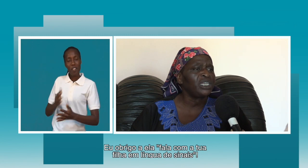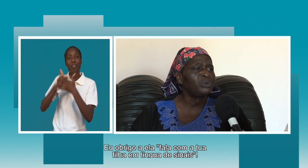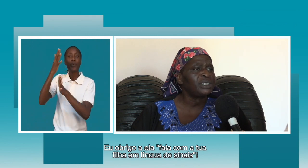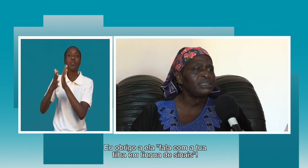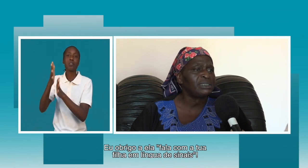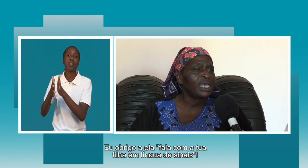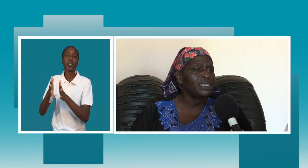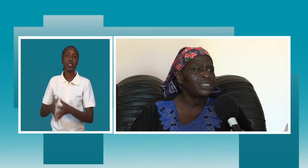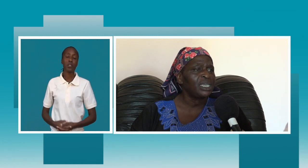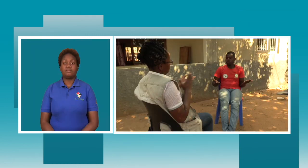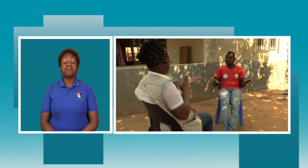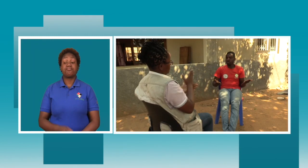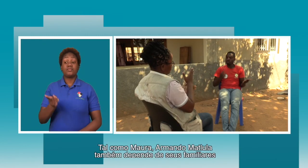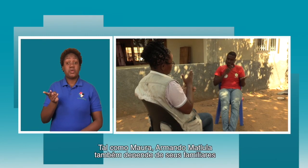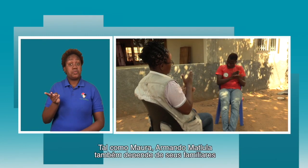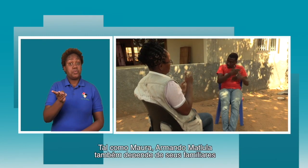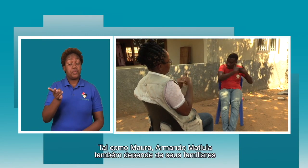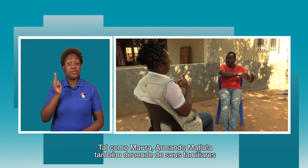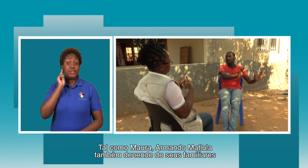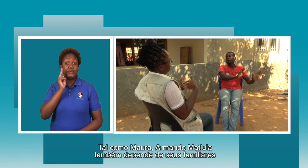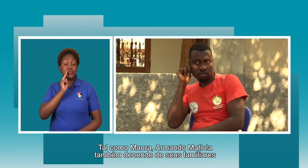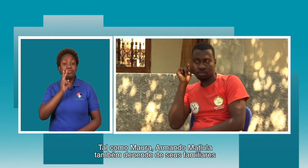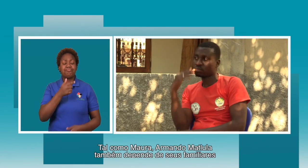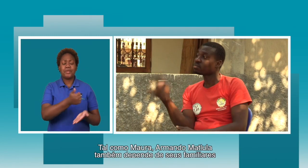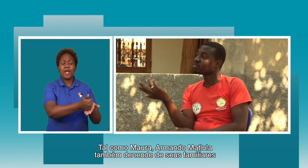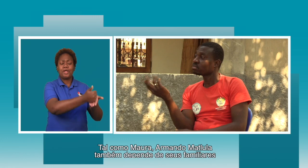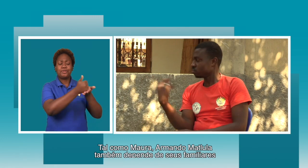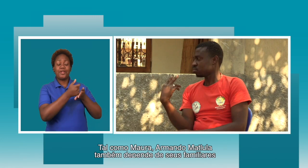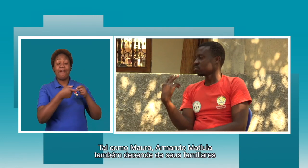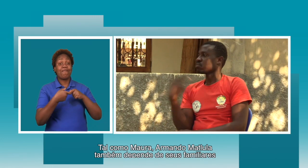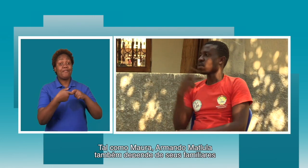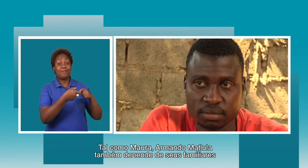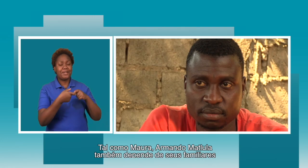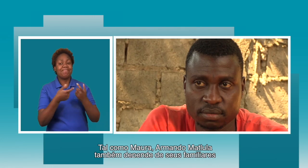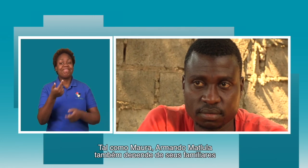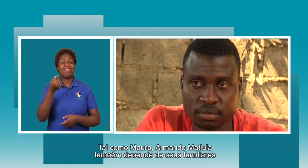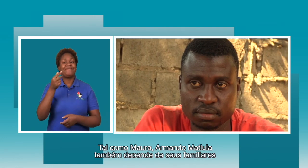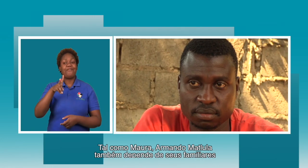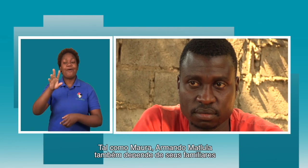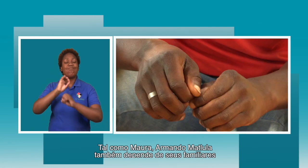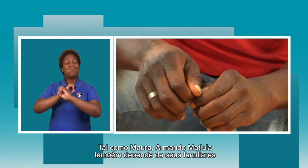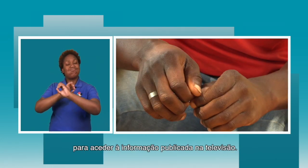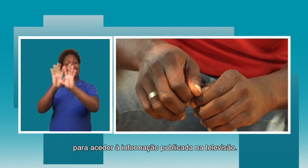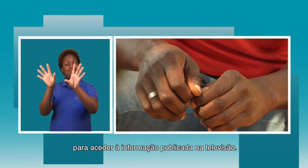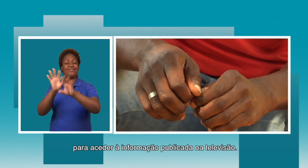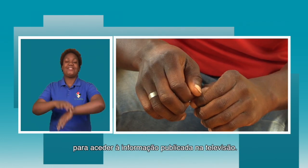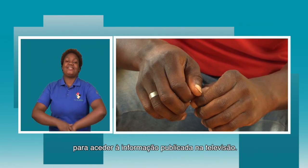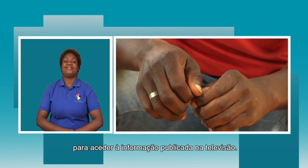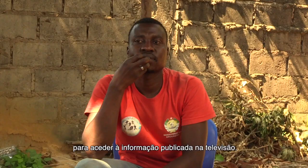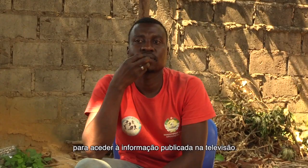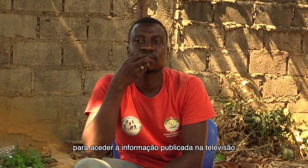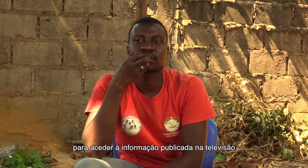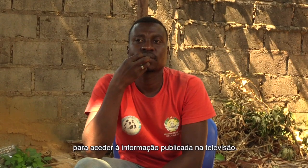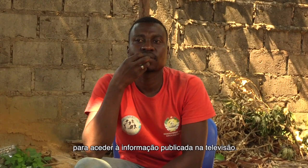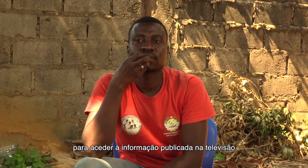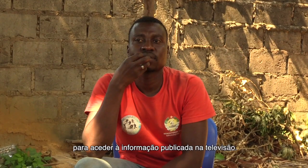filha em língua de sinais. Tal como o Maura, Armando Matula também depende de seus familiares para ceder a